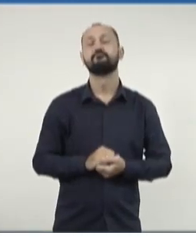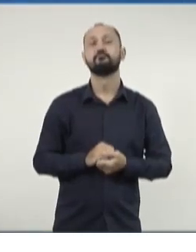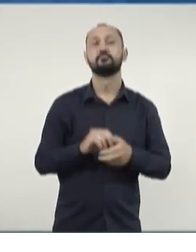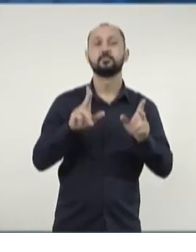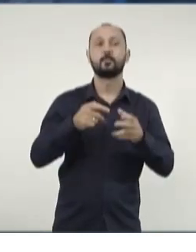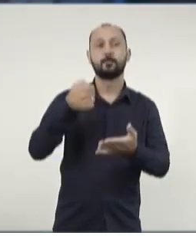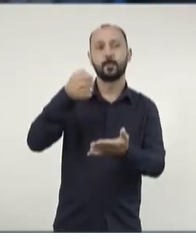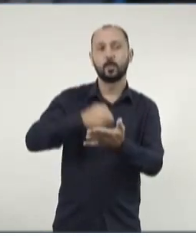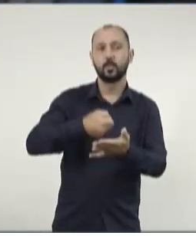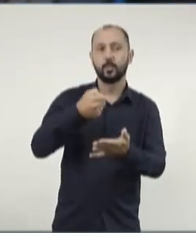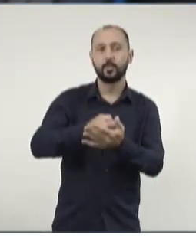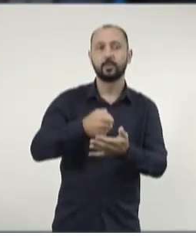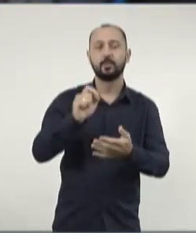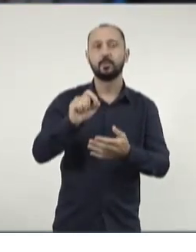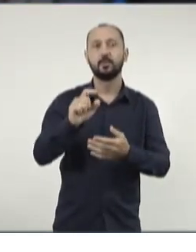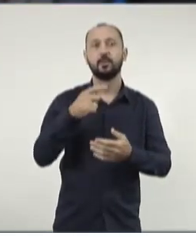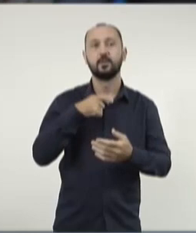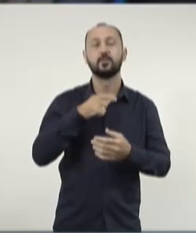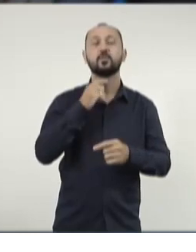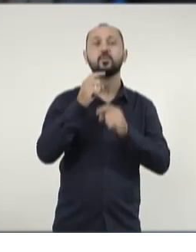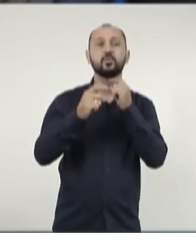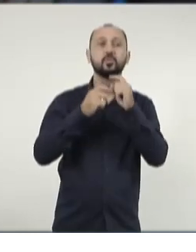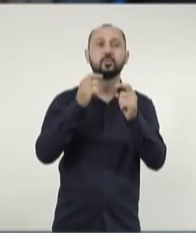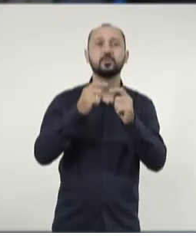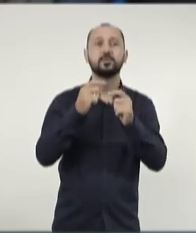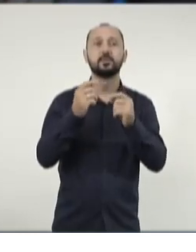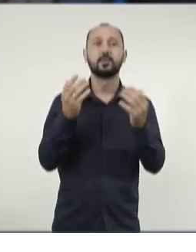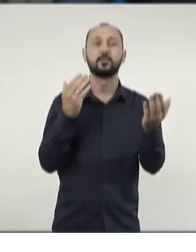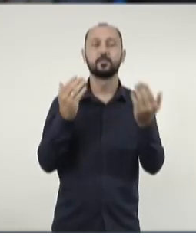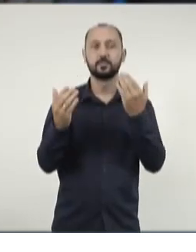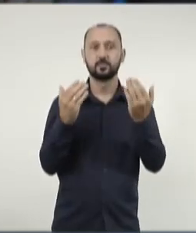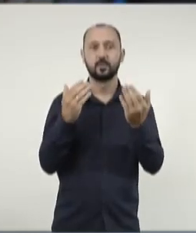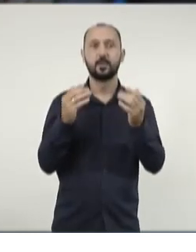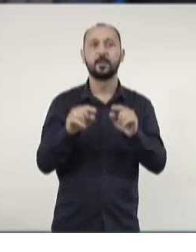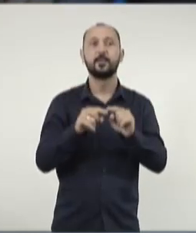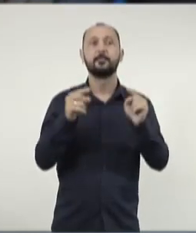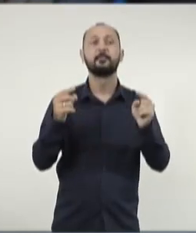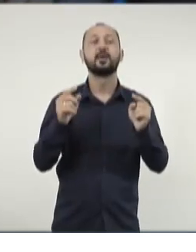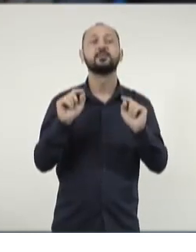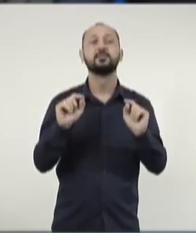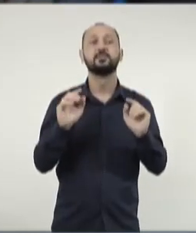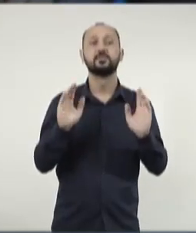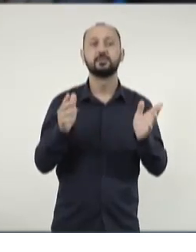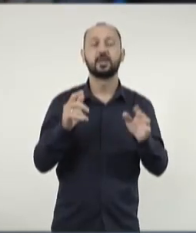da obrigatoriedade é que eu estou em dúvida no caso da psicologia. Mas